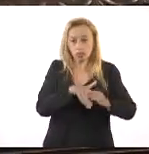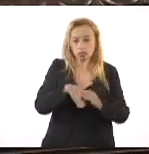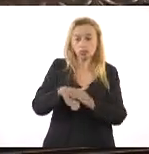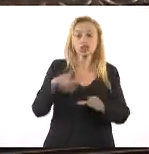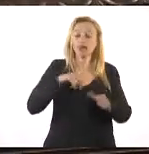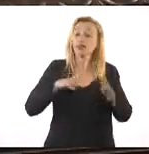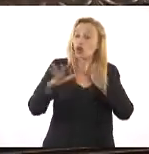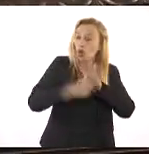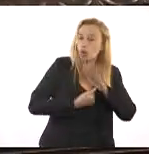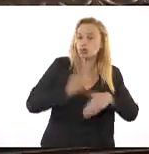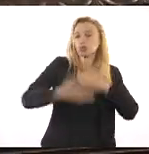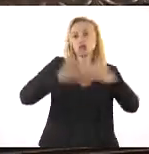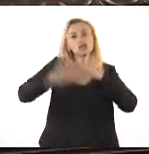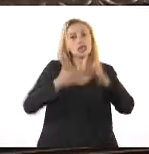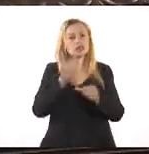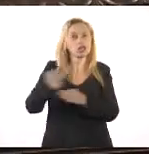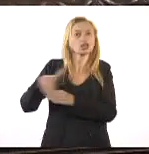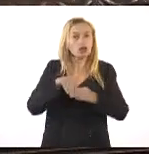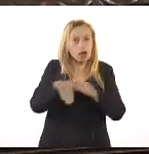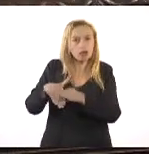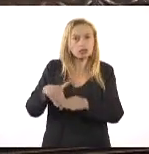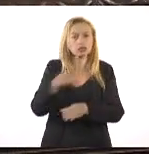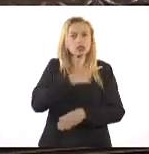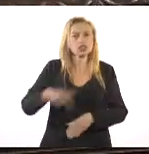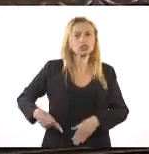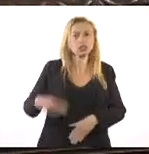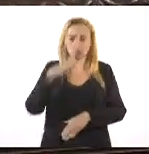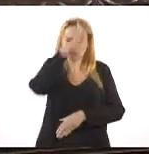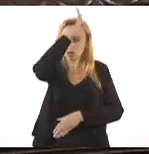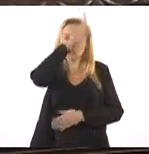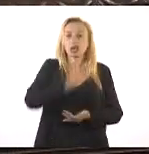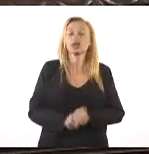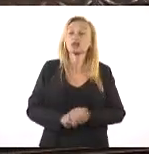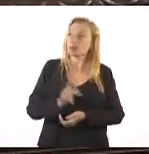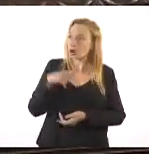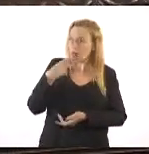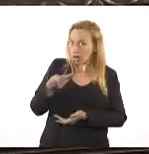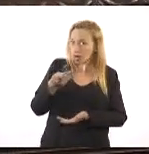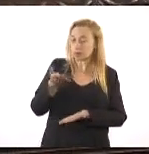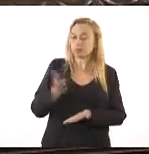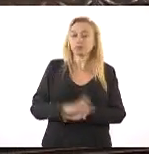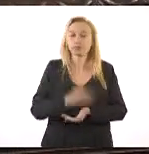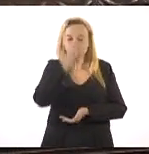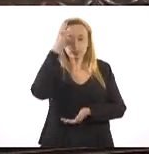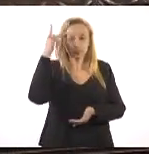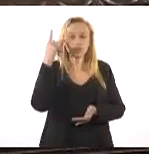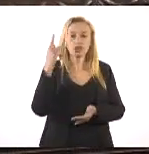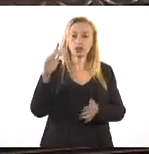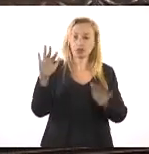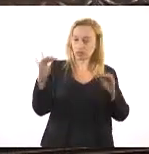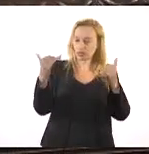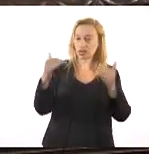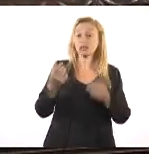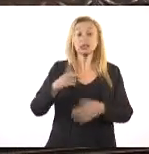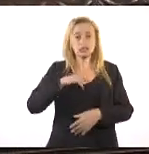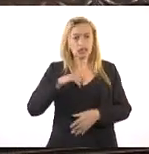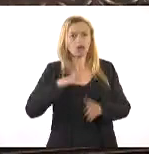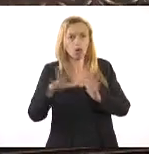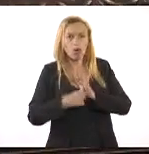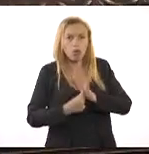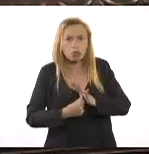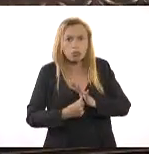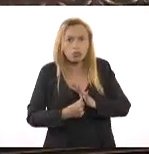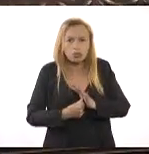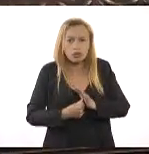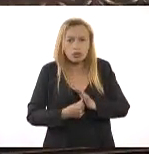no processo eleitoral, enfim. E dizer para quem está me ouvindo que se teve roubo, que